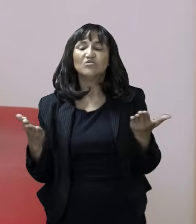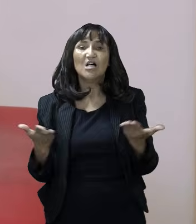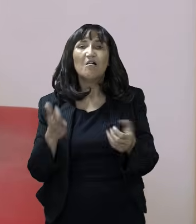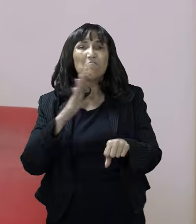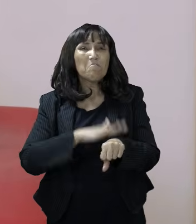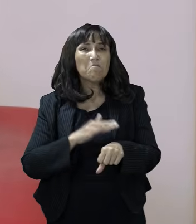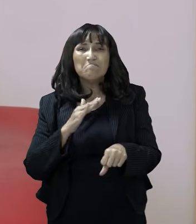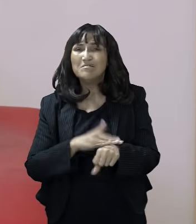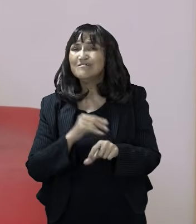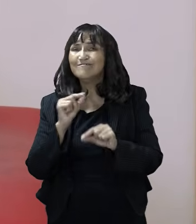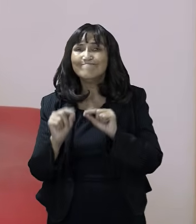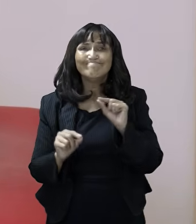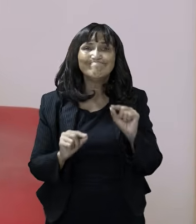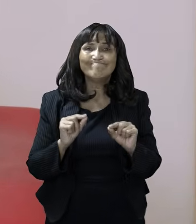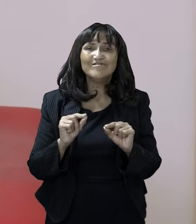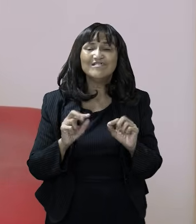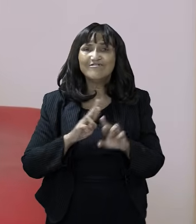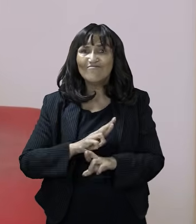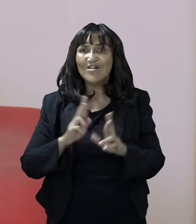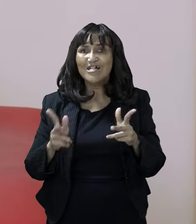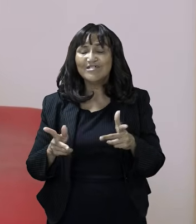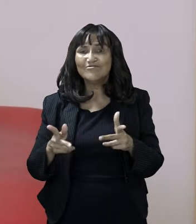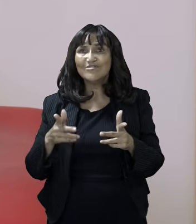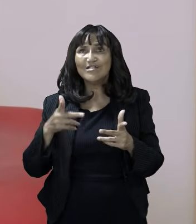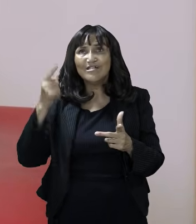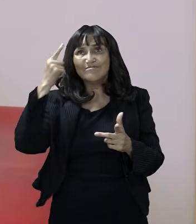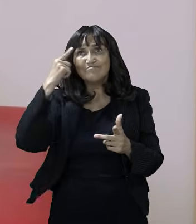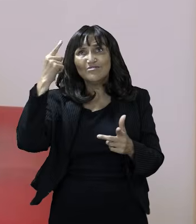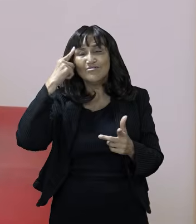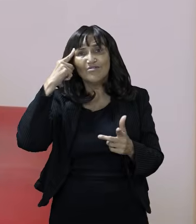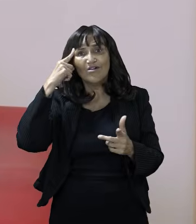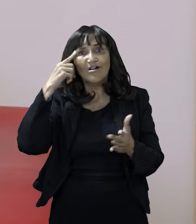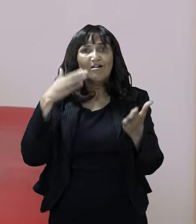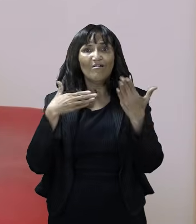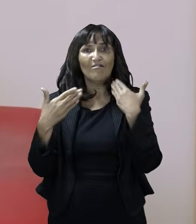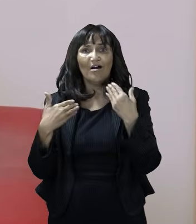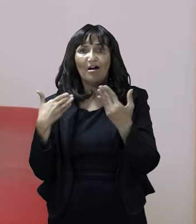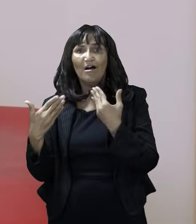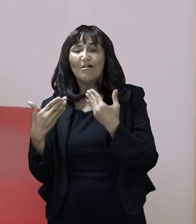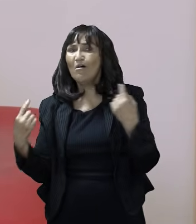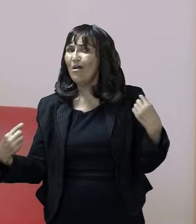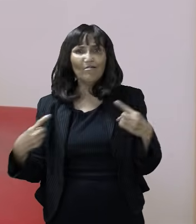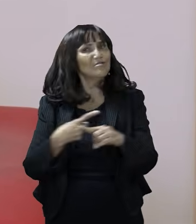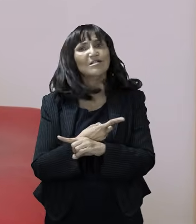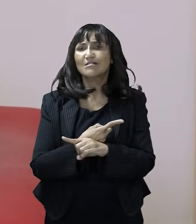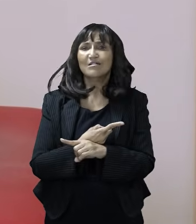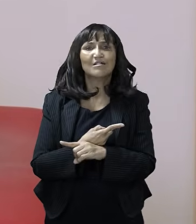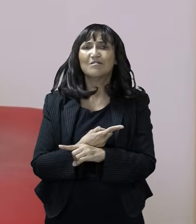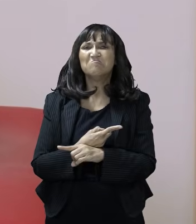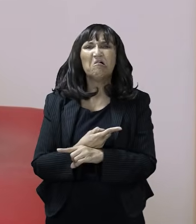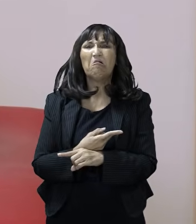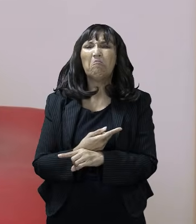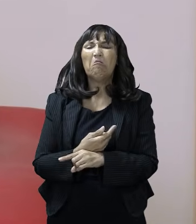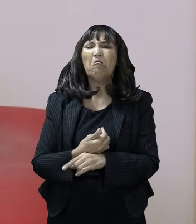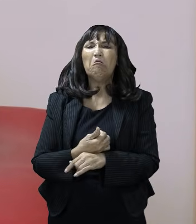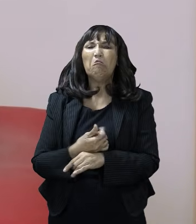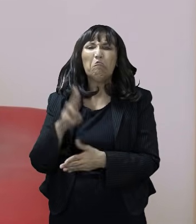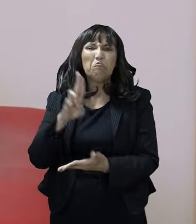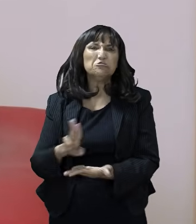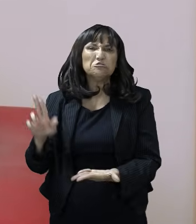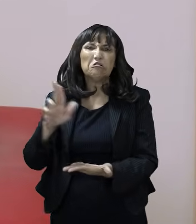momento... diferente do que as pessoas falam, isso não é contraditório e nós não estamos gastando energia